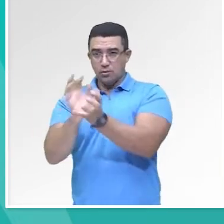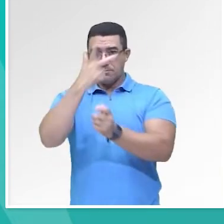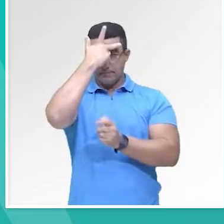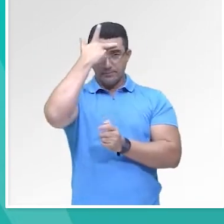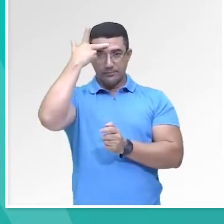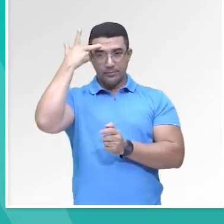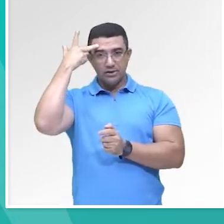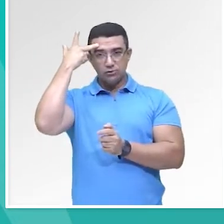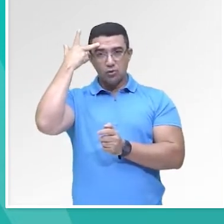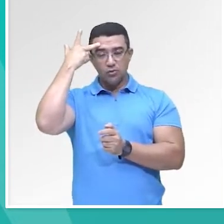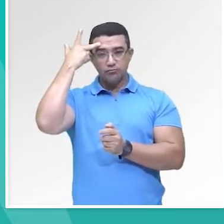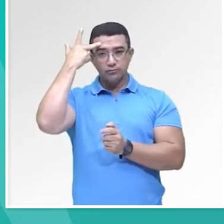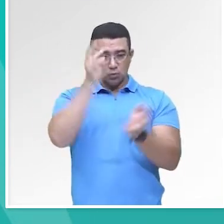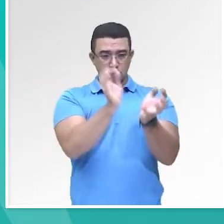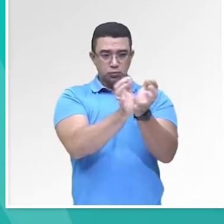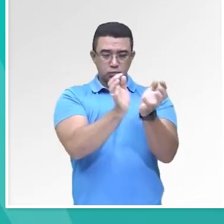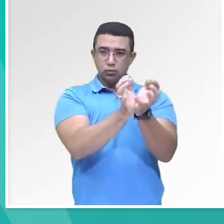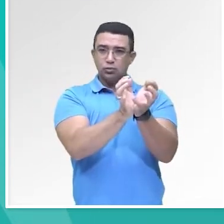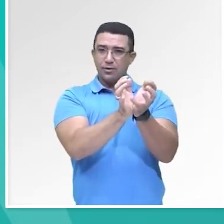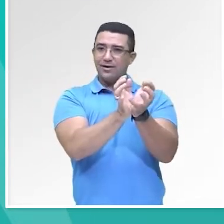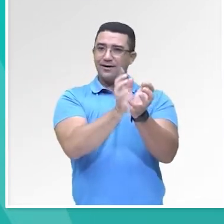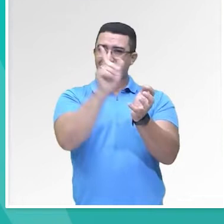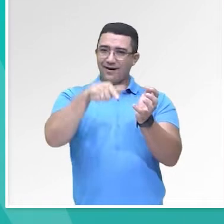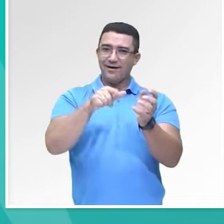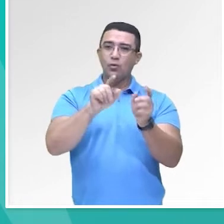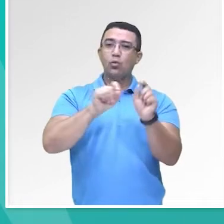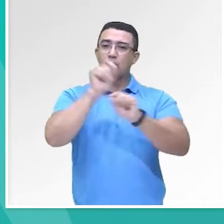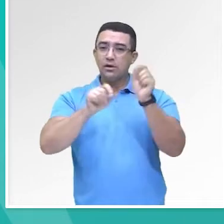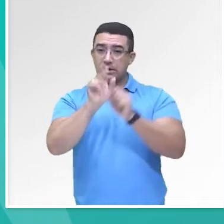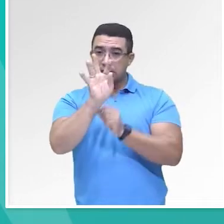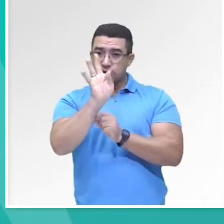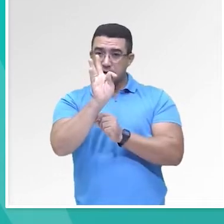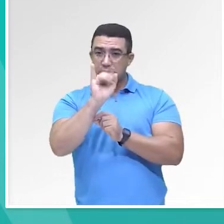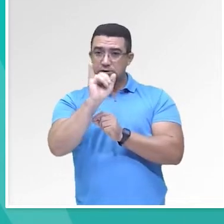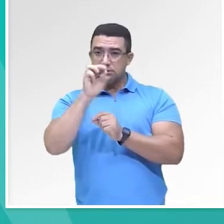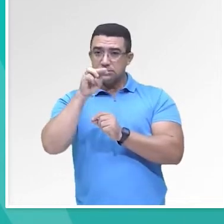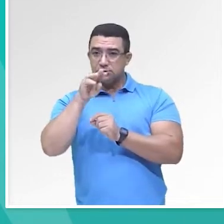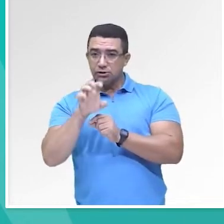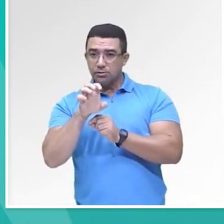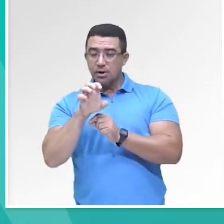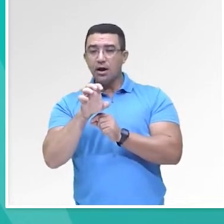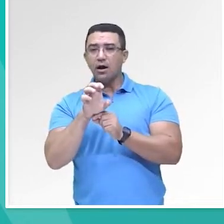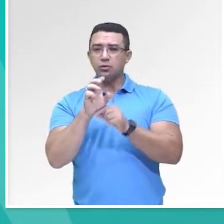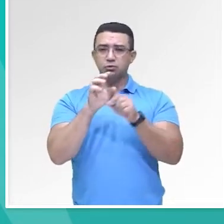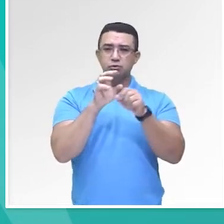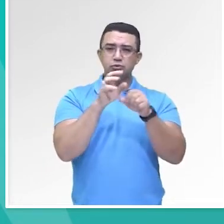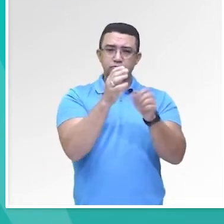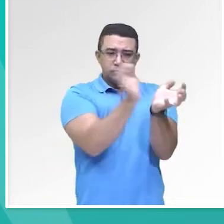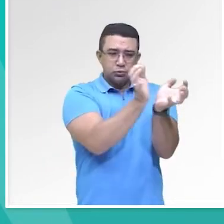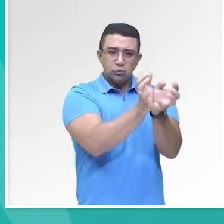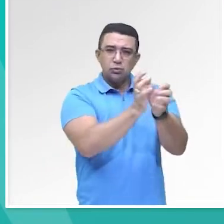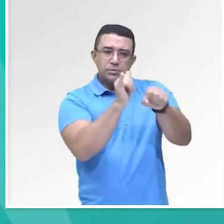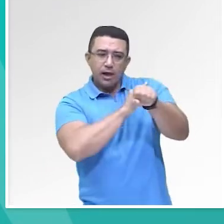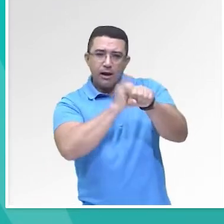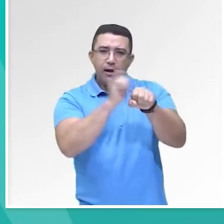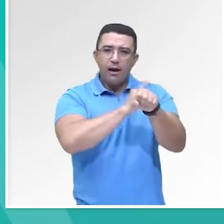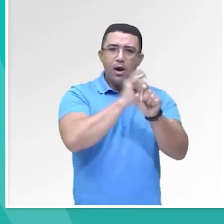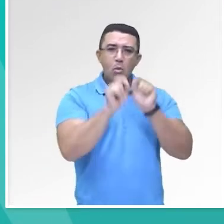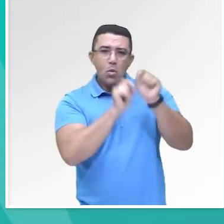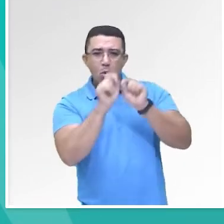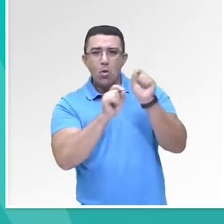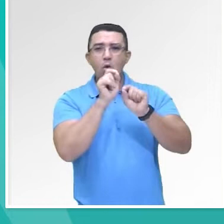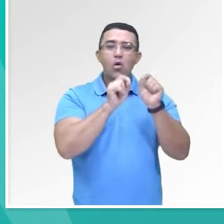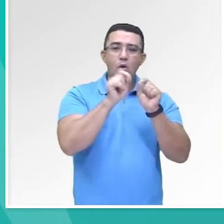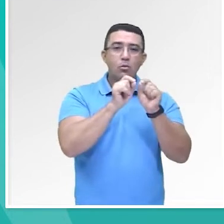que formam um time e que juntos traçam as táticas, as técnicas para chegar ao